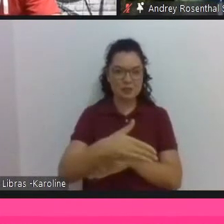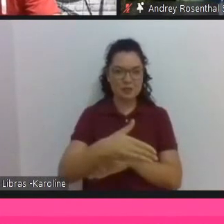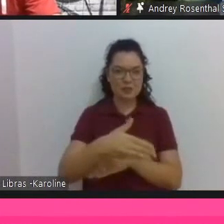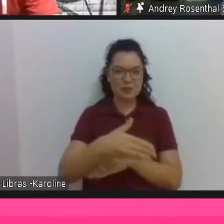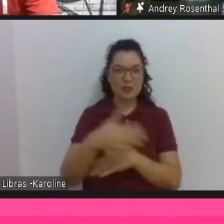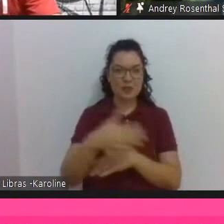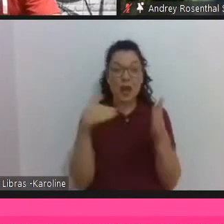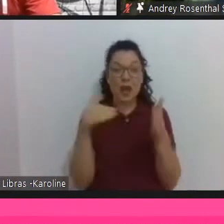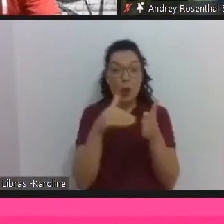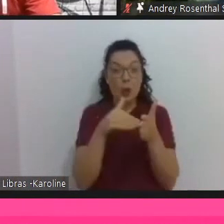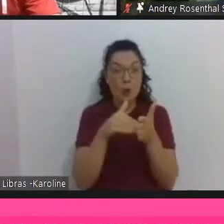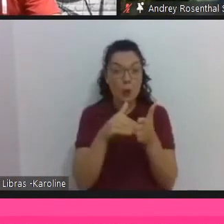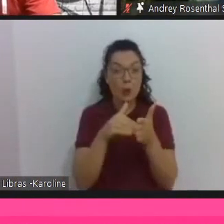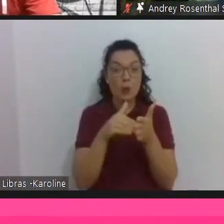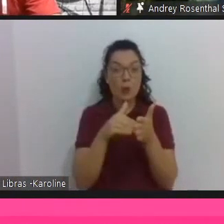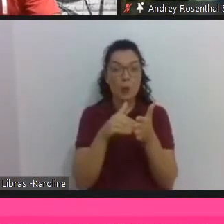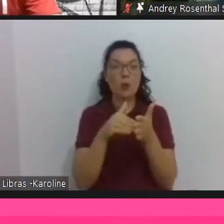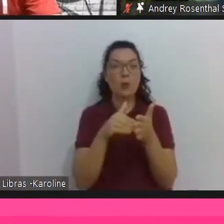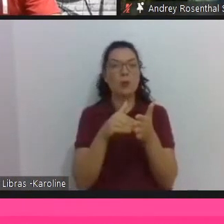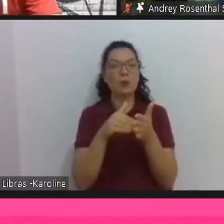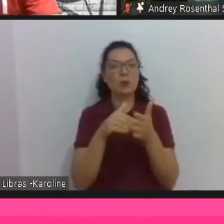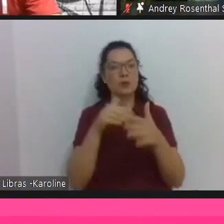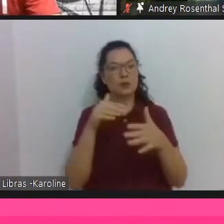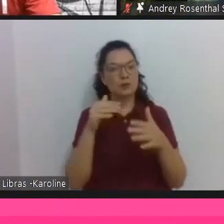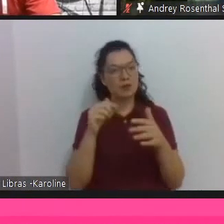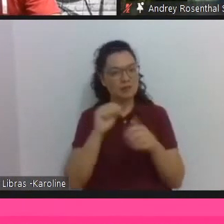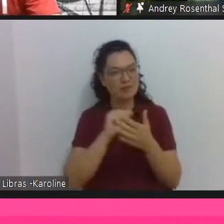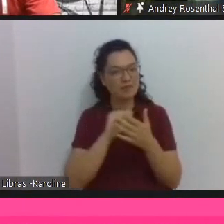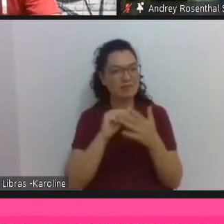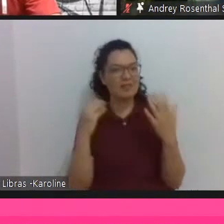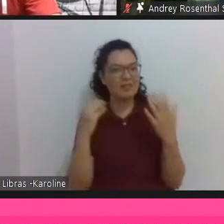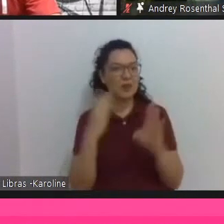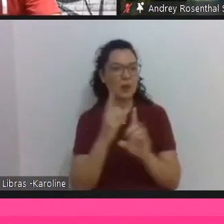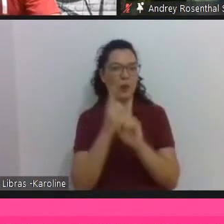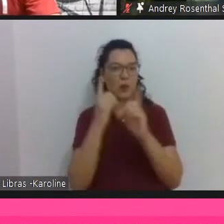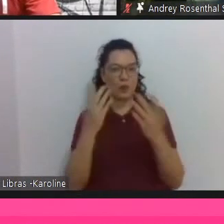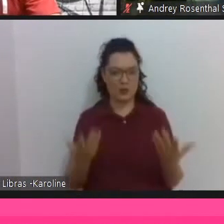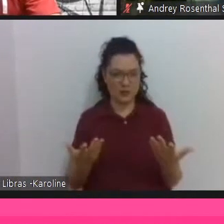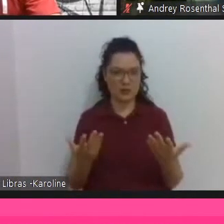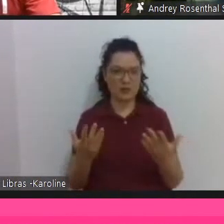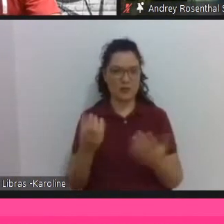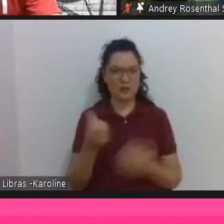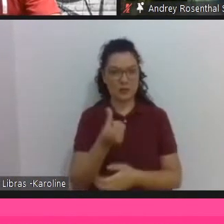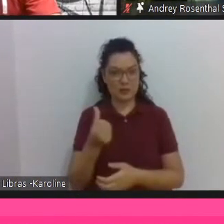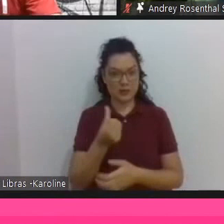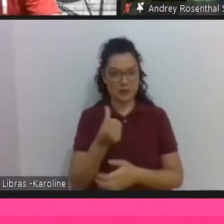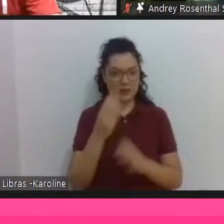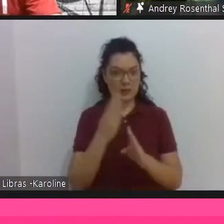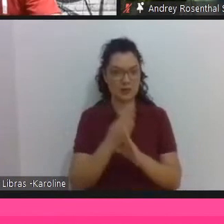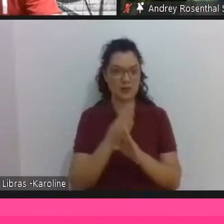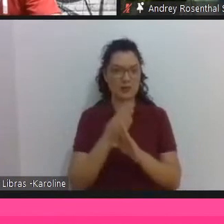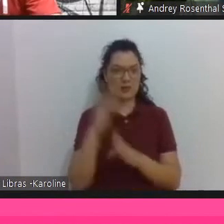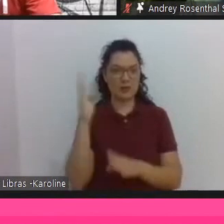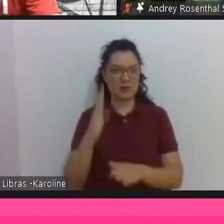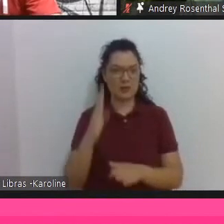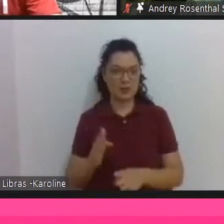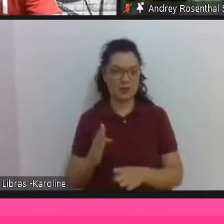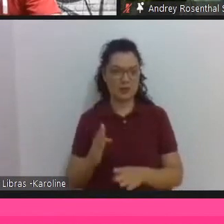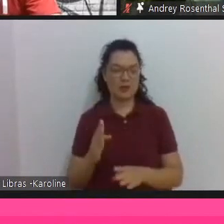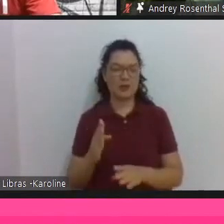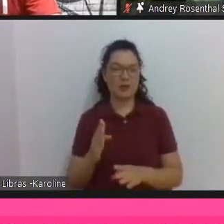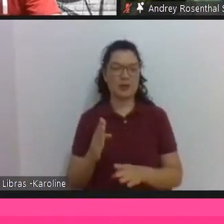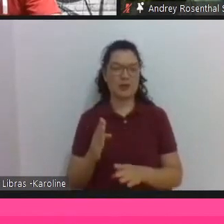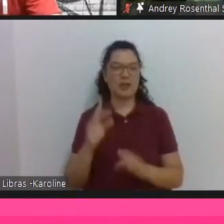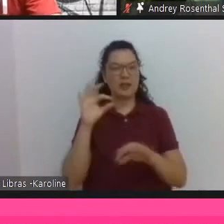Sesto Enam Park. Temos aqui nessa mesa a presença do coordenador geral do Enam Park, presidente do Enam Park, professor